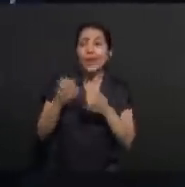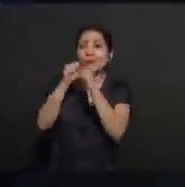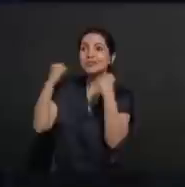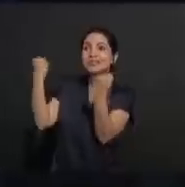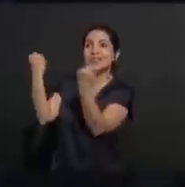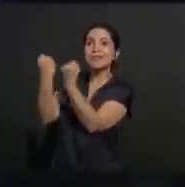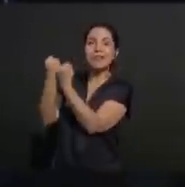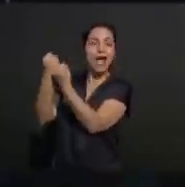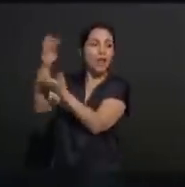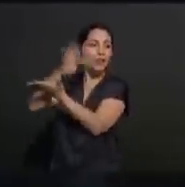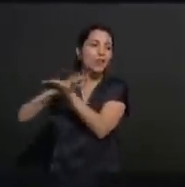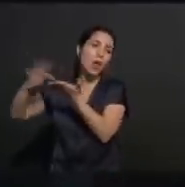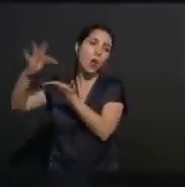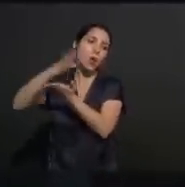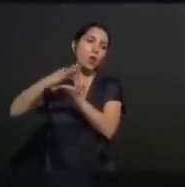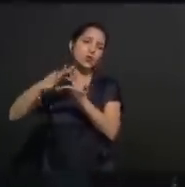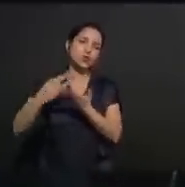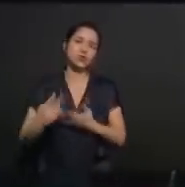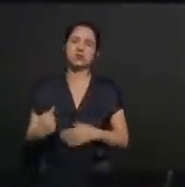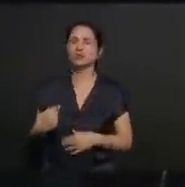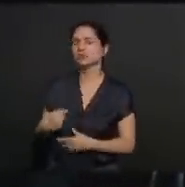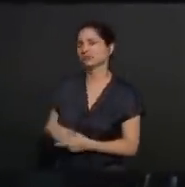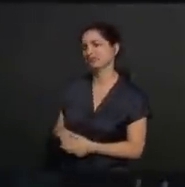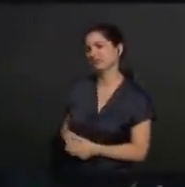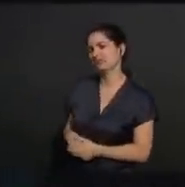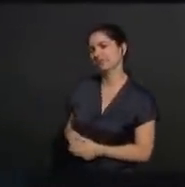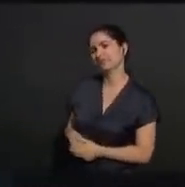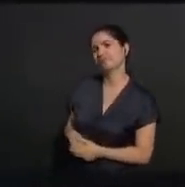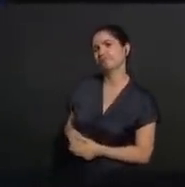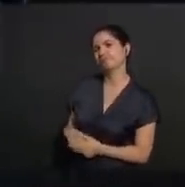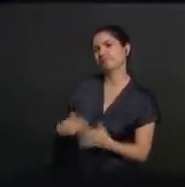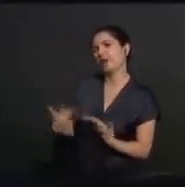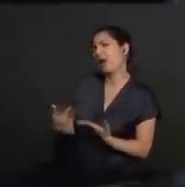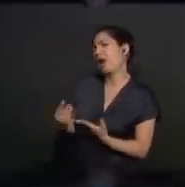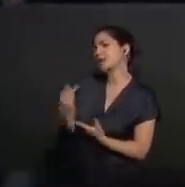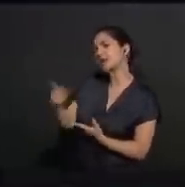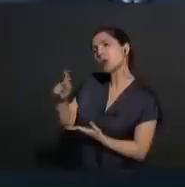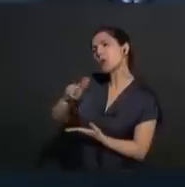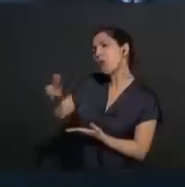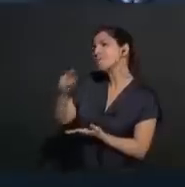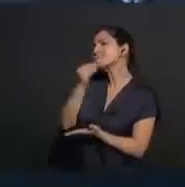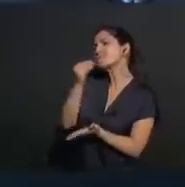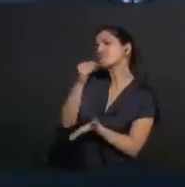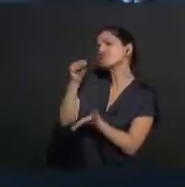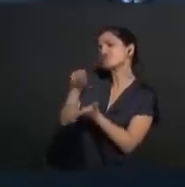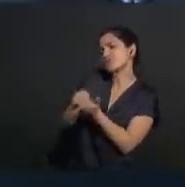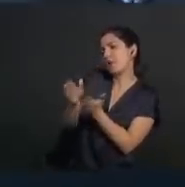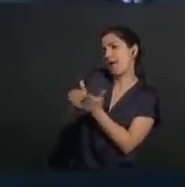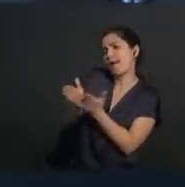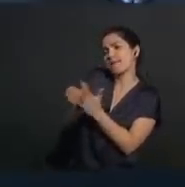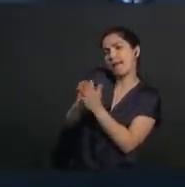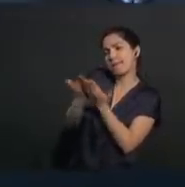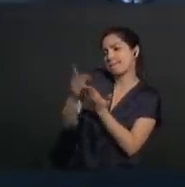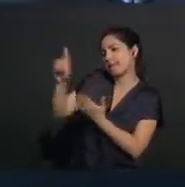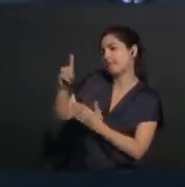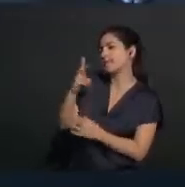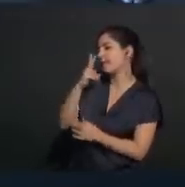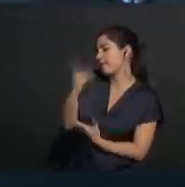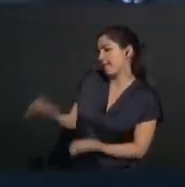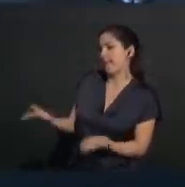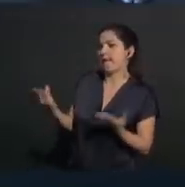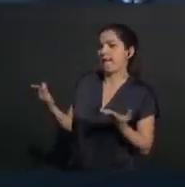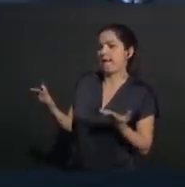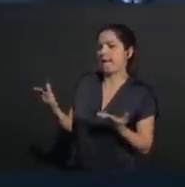Senhor. Eu falei que, olha, o seu nome tinha que estar na Bíblia. Você é um herói de Hebreus 11,